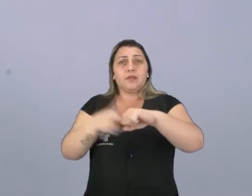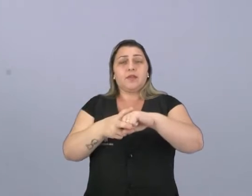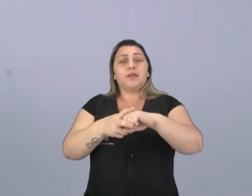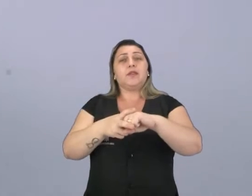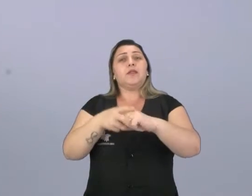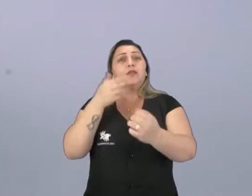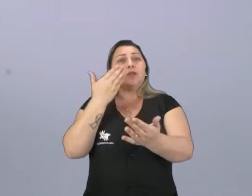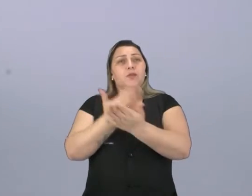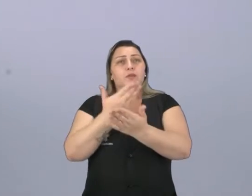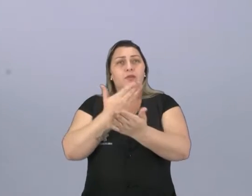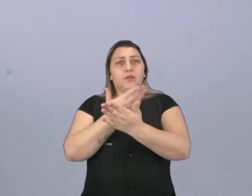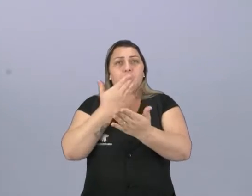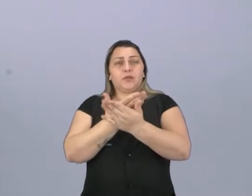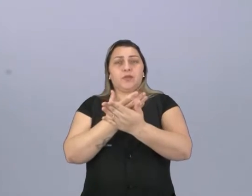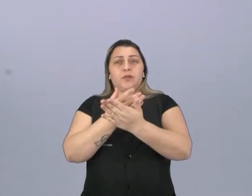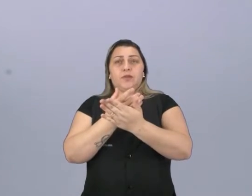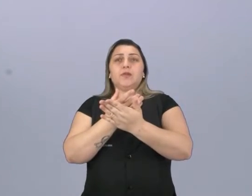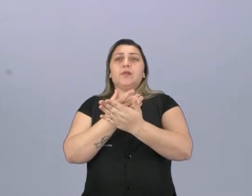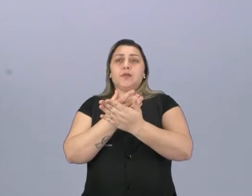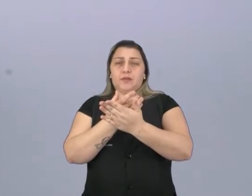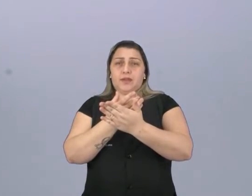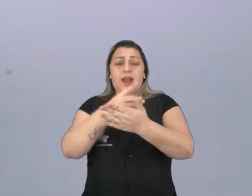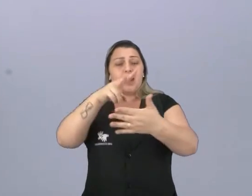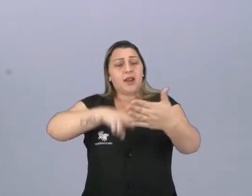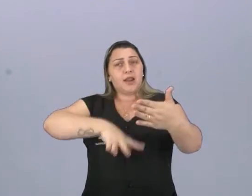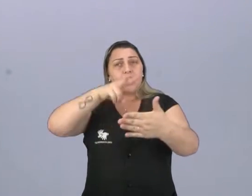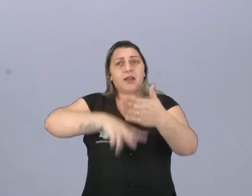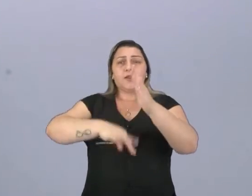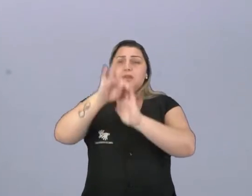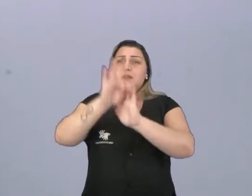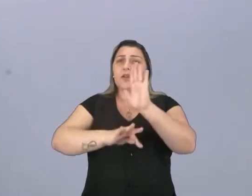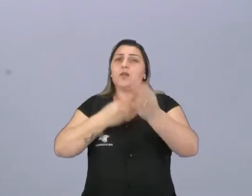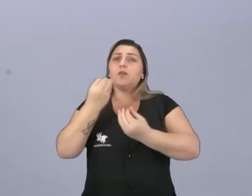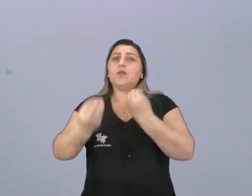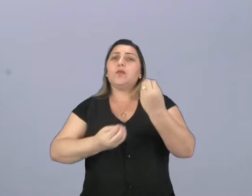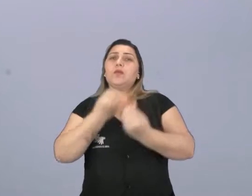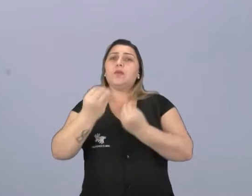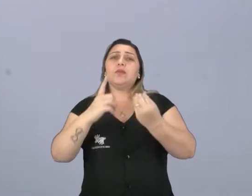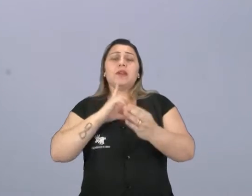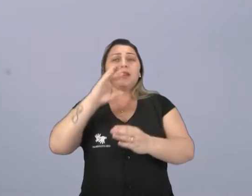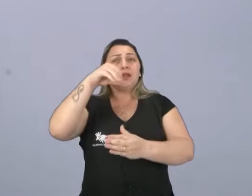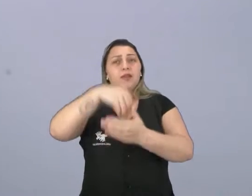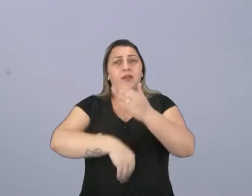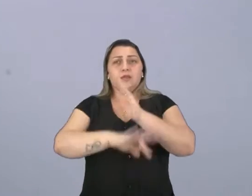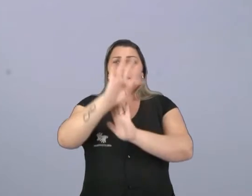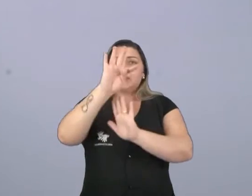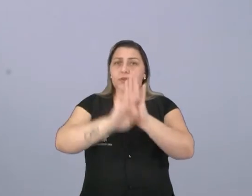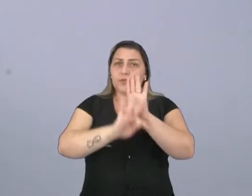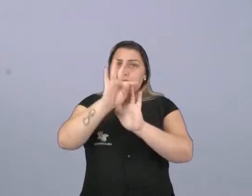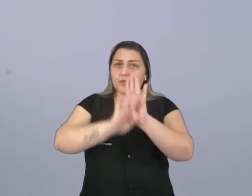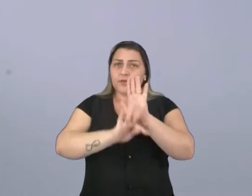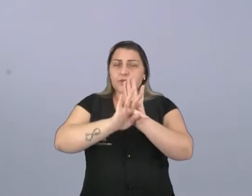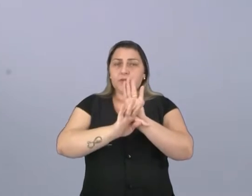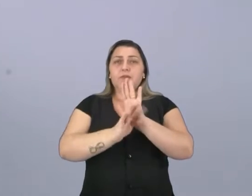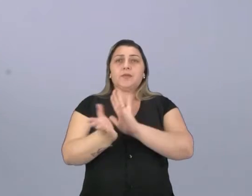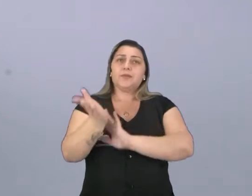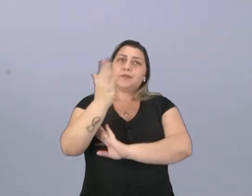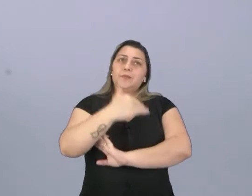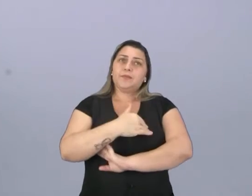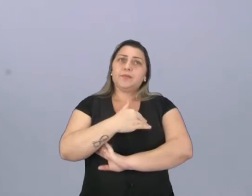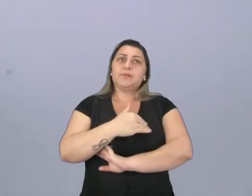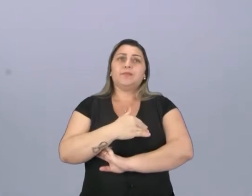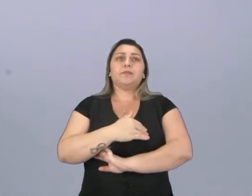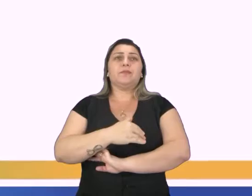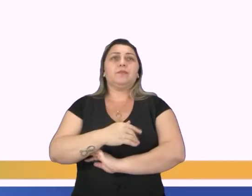esses 6 tempos verbais lendo textos, como eles funcionam dentro dos textos. Vamos lá? Vamos ao